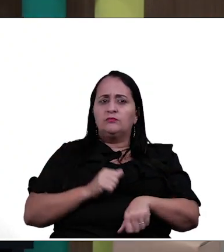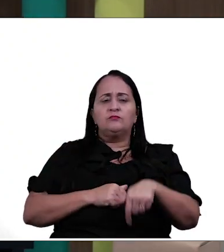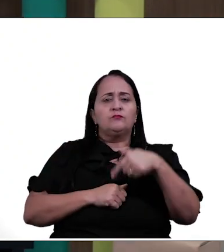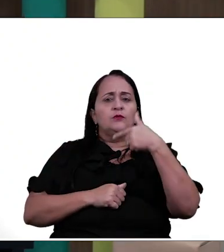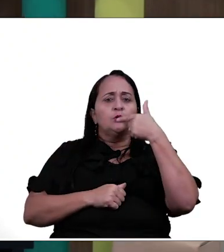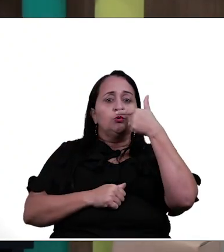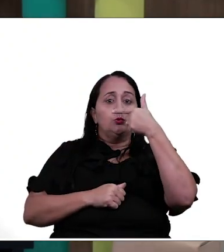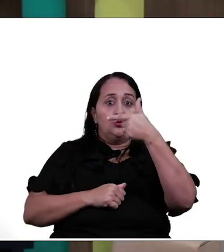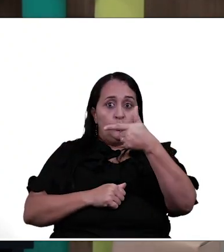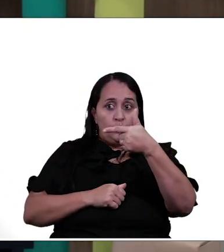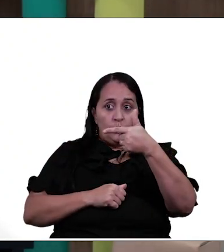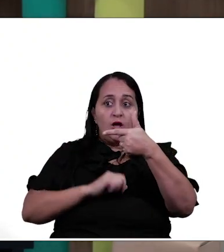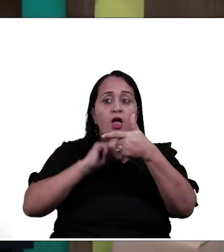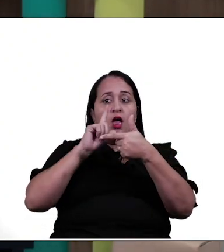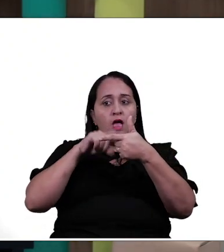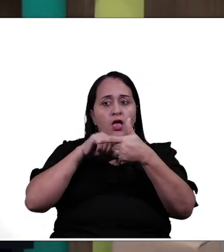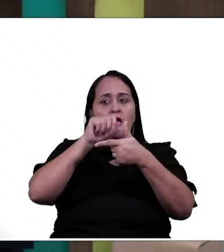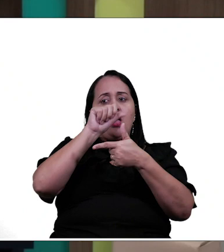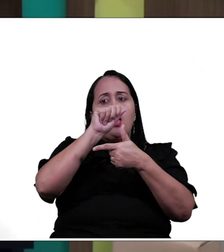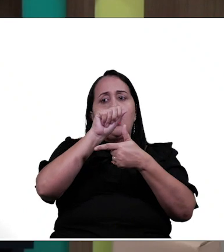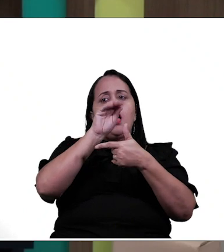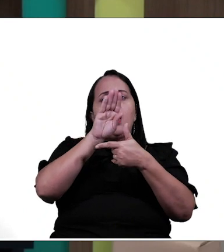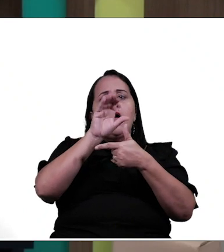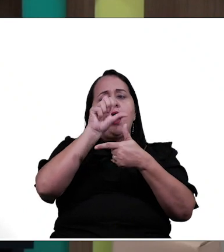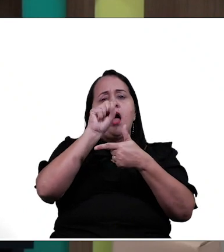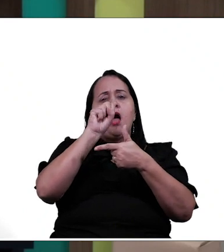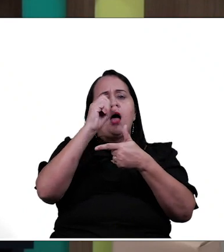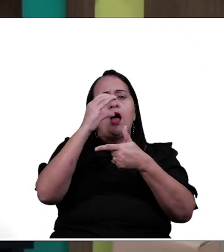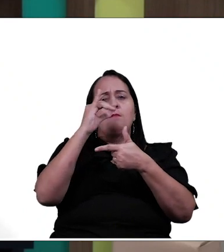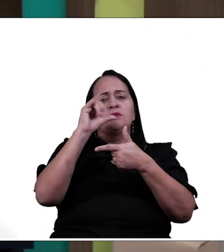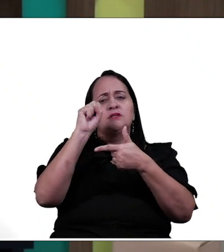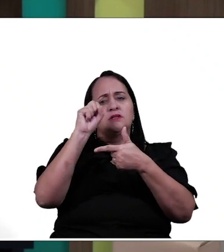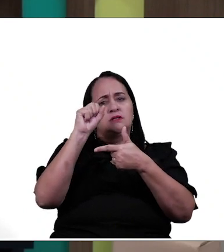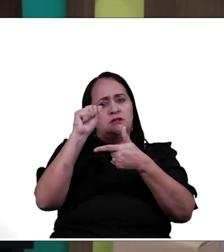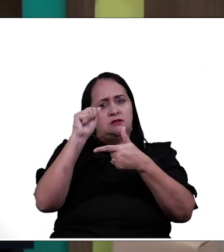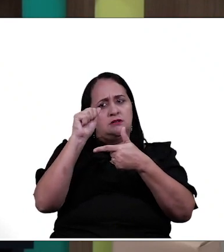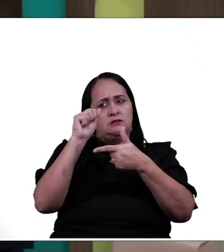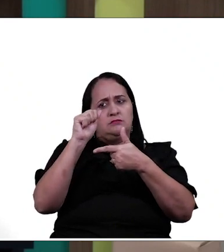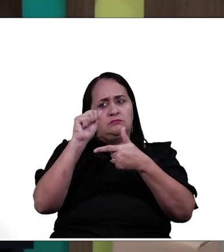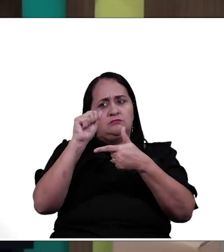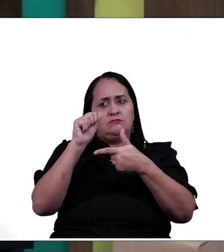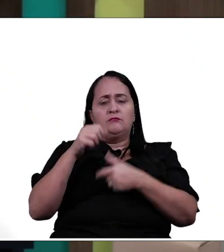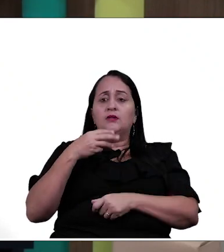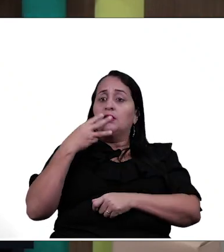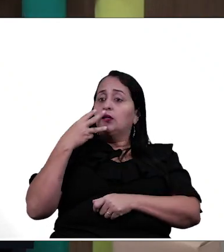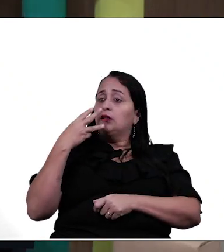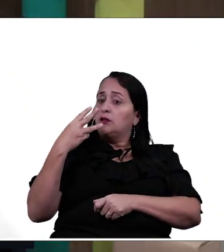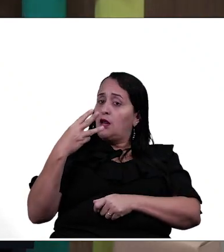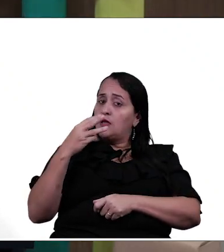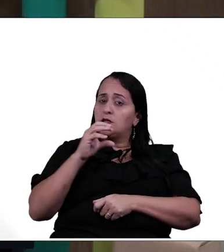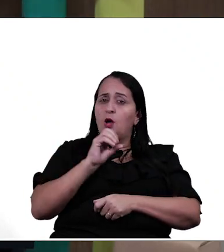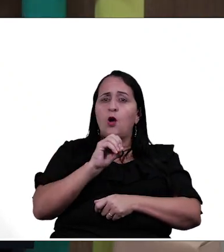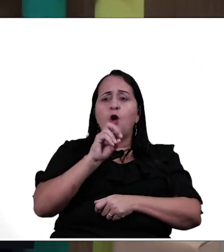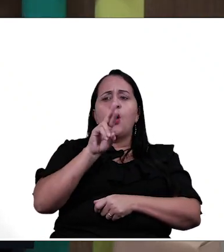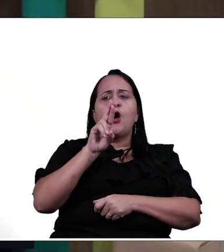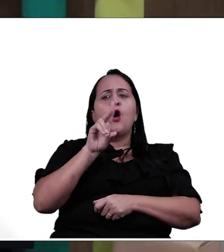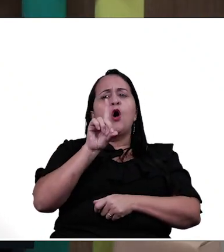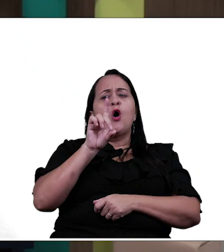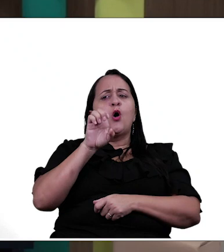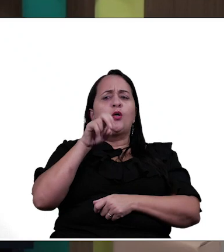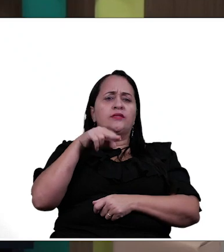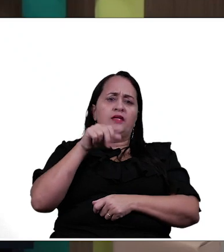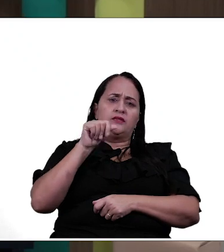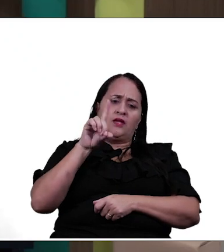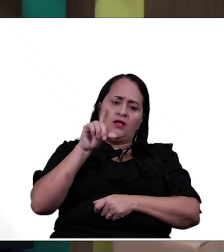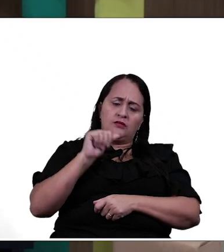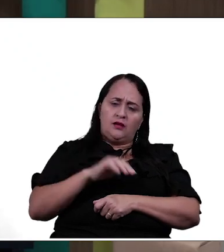racionais? Eu teria Q asterístico. Quem é esse conjunto? São todos